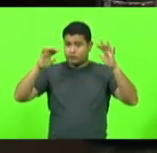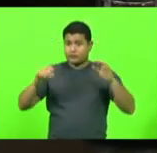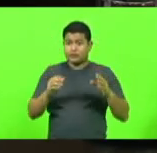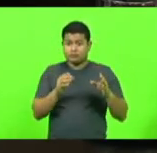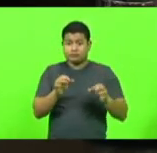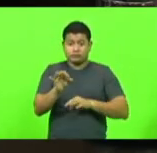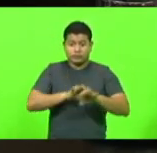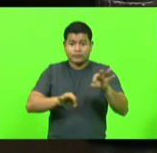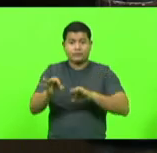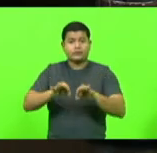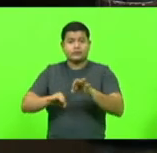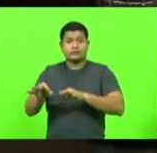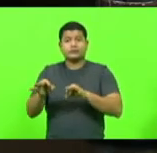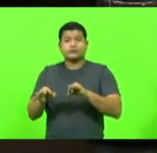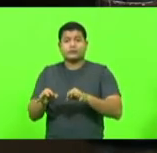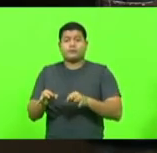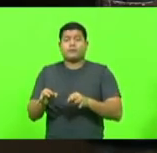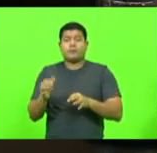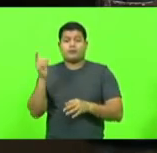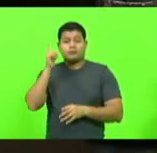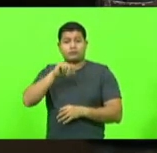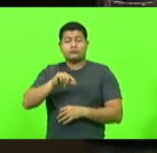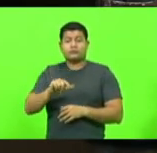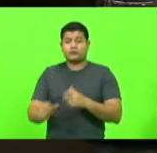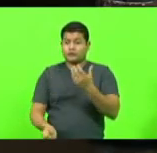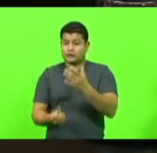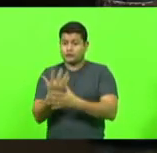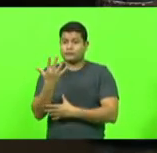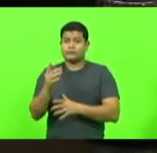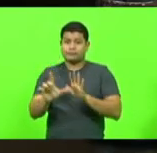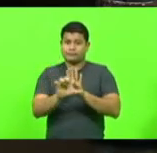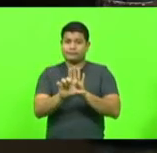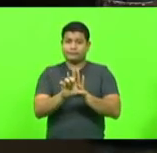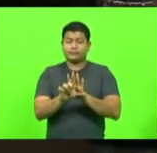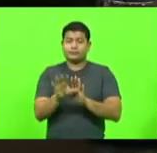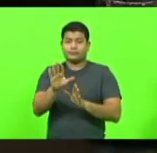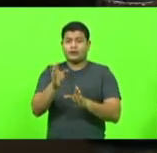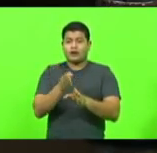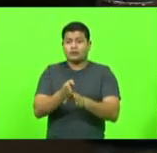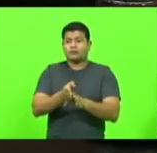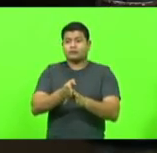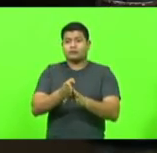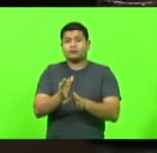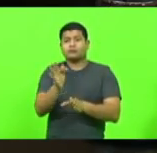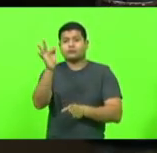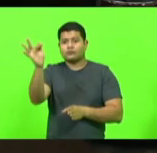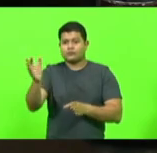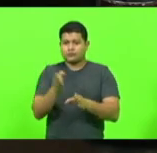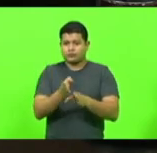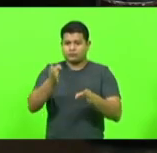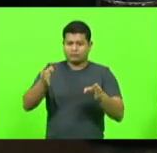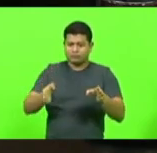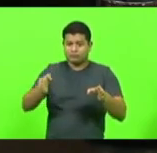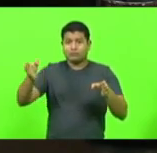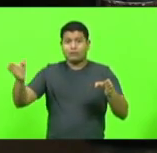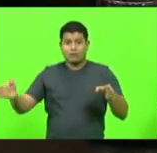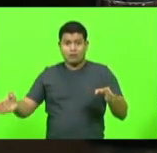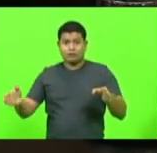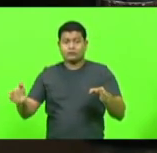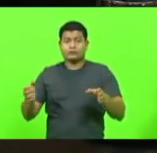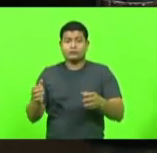né? A médio e a longo prazo, poderíamos pensar também em cursos de